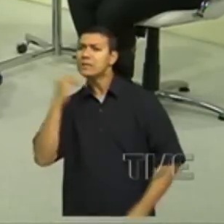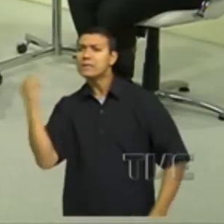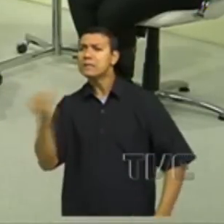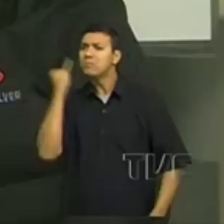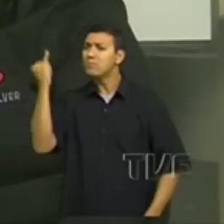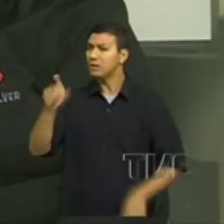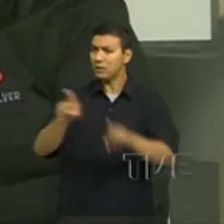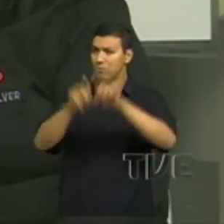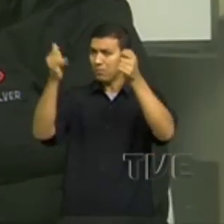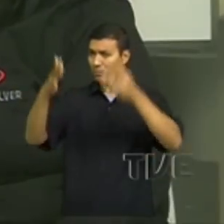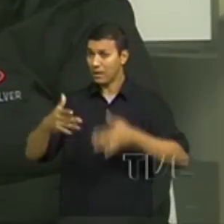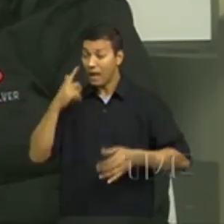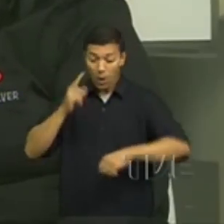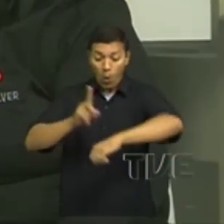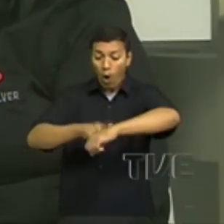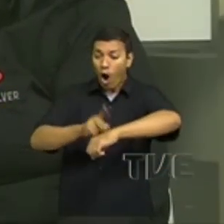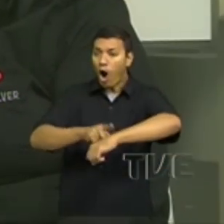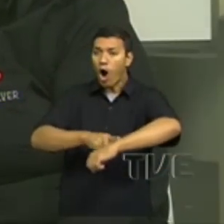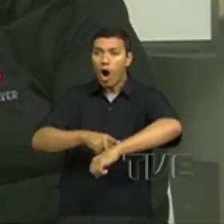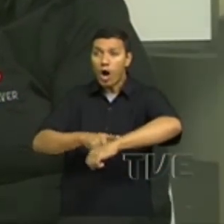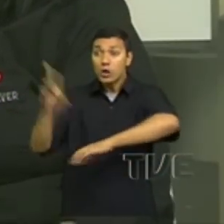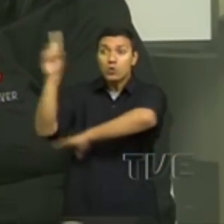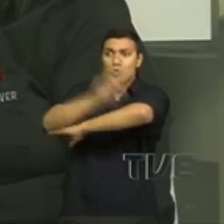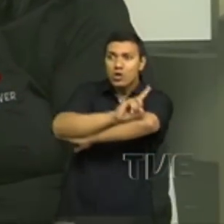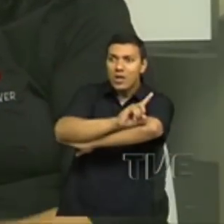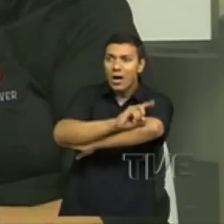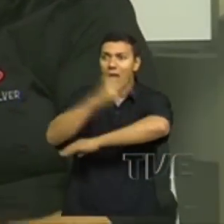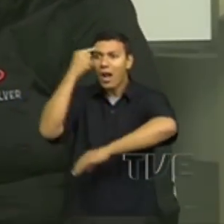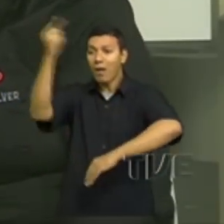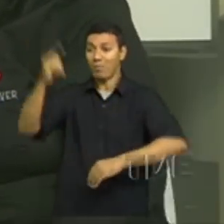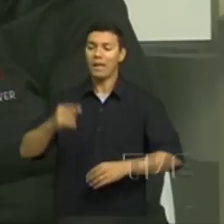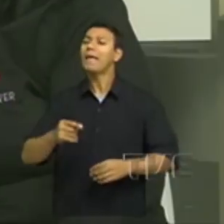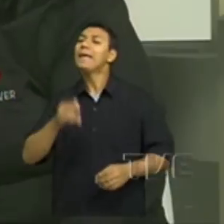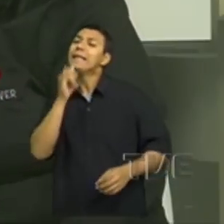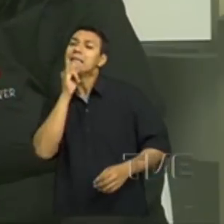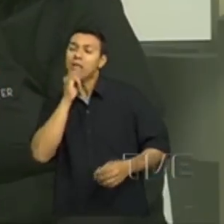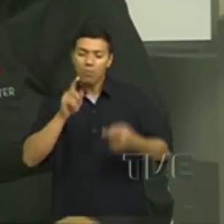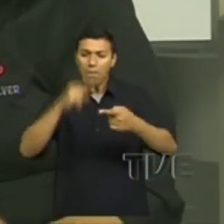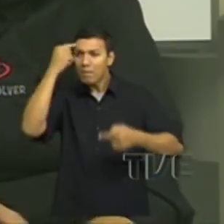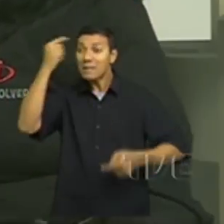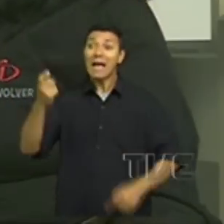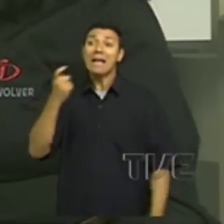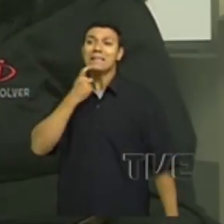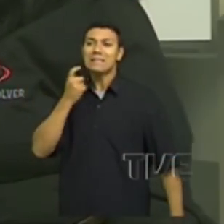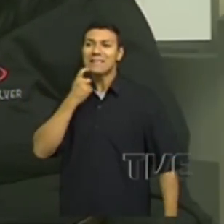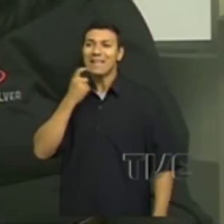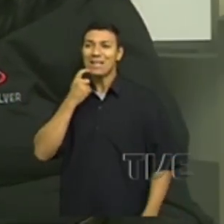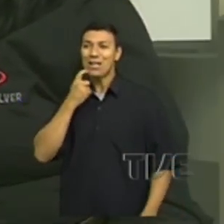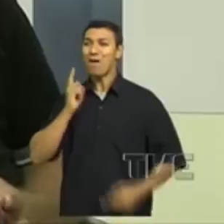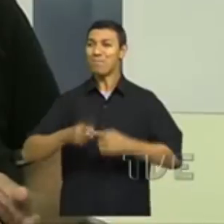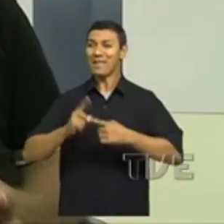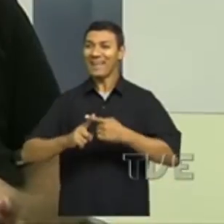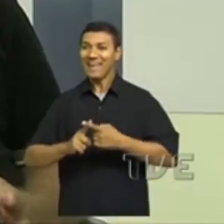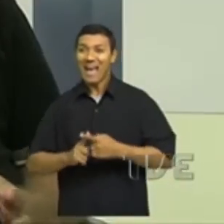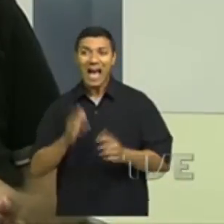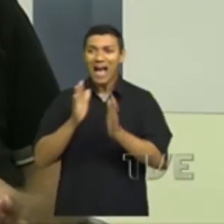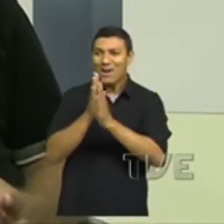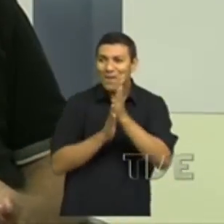soltar também esse horário e esses dias que vão acontecer. Então, a gente está pensando numa sexta-feira, isso, que é o dia típico de um happy hour, né? É.